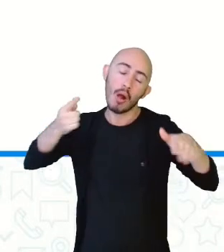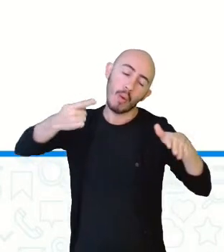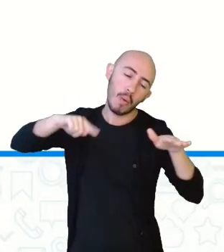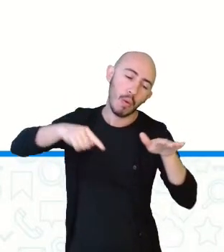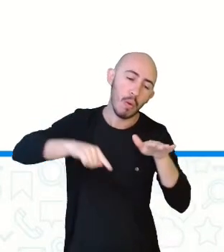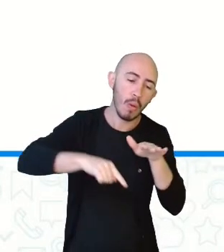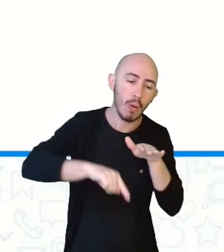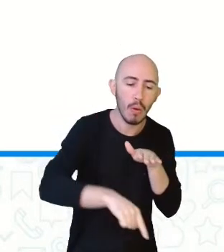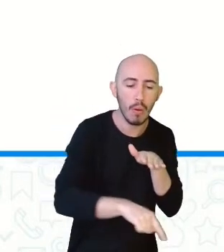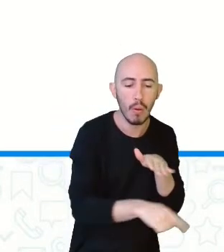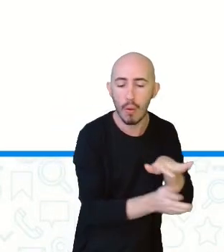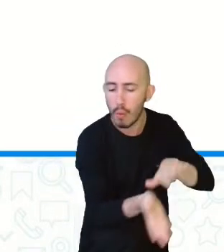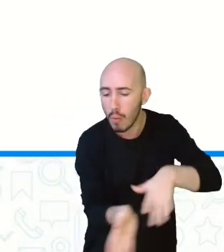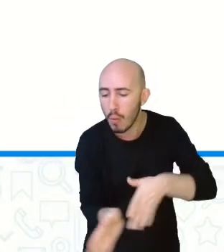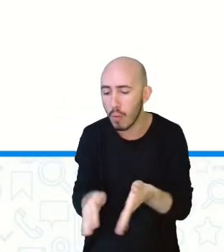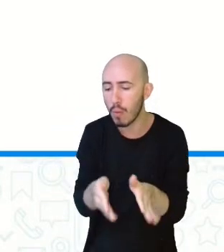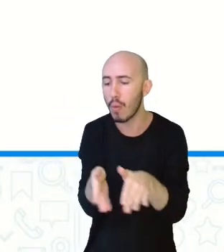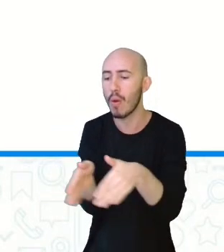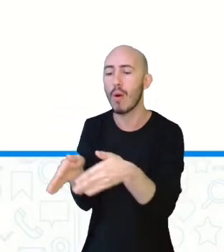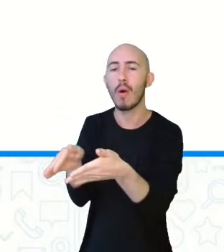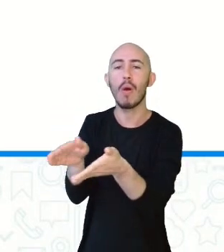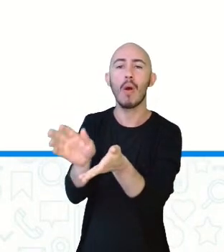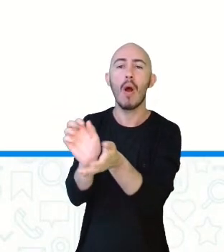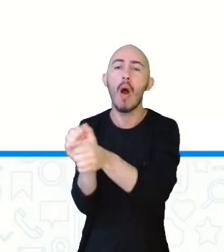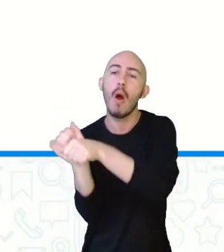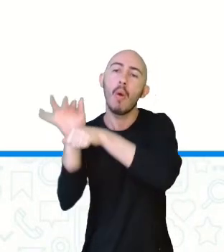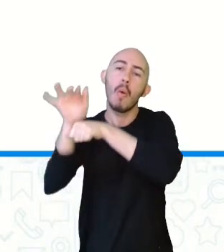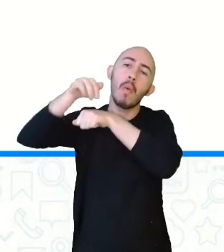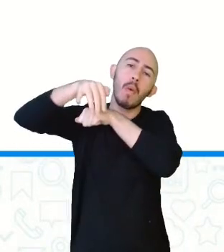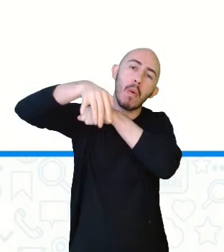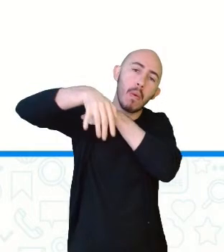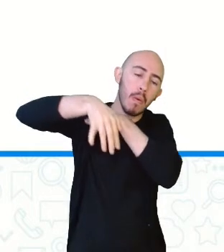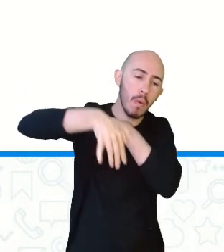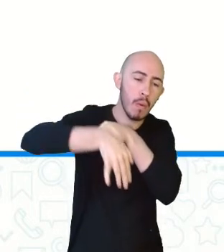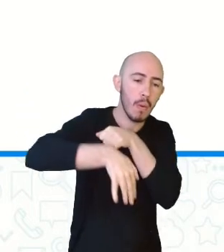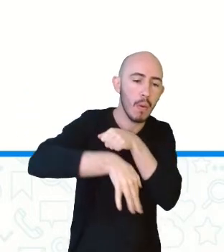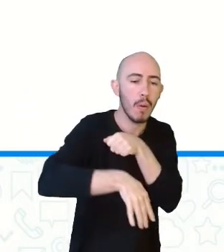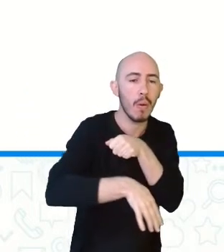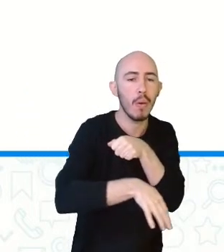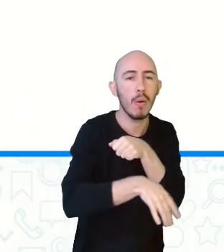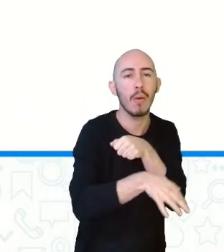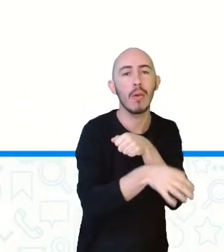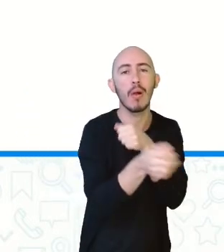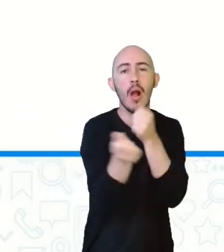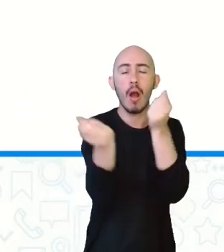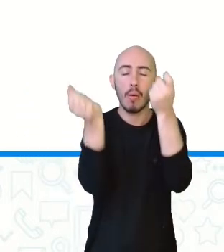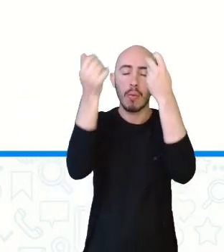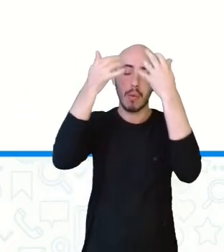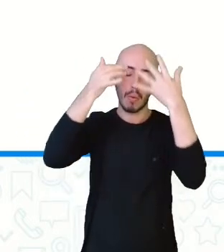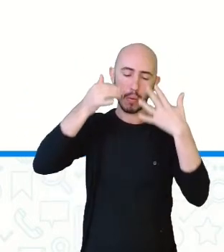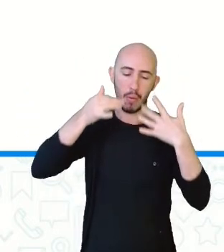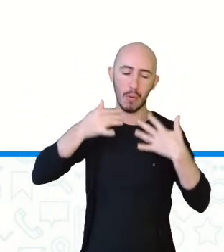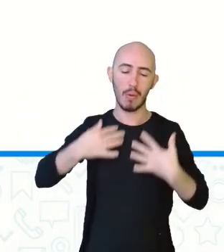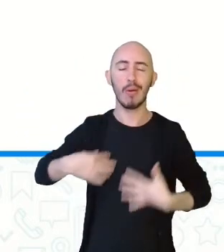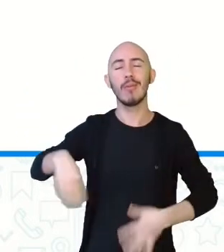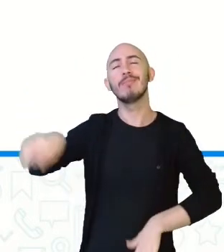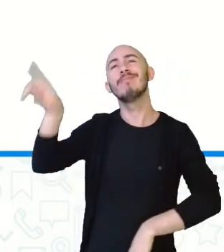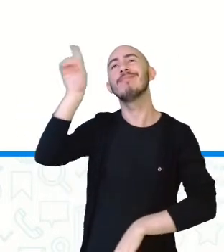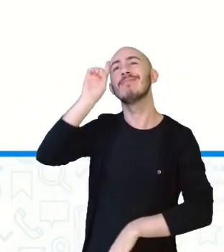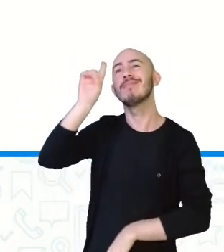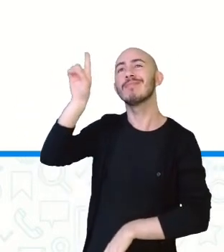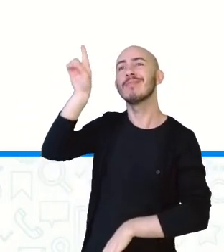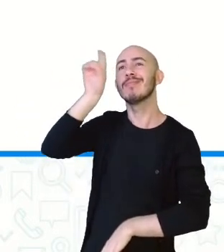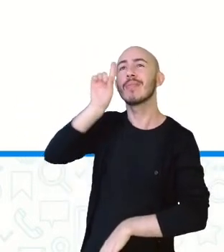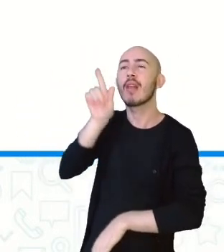nos leitos e pulo de altas quedas. Banho-te todos os dias e mato